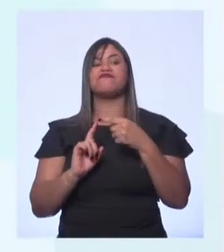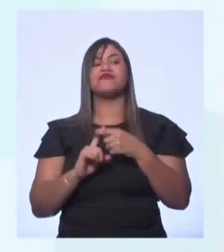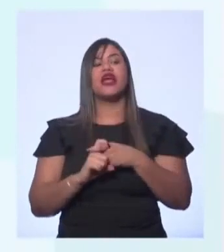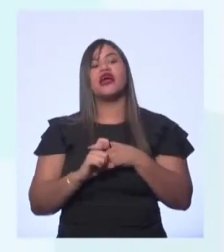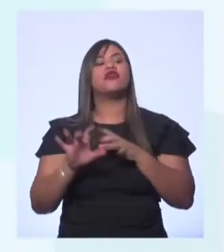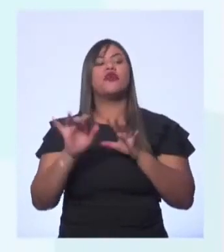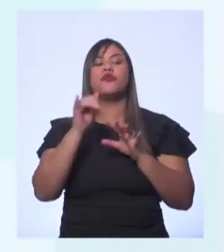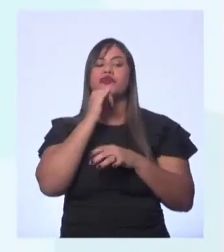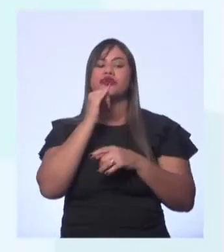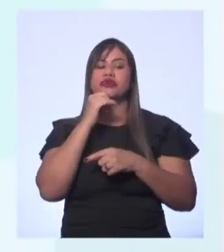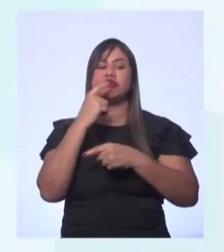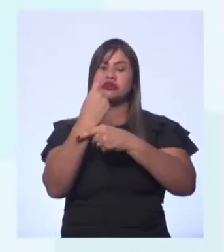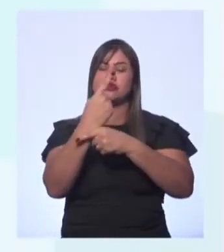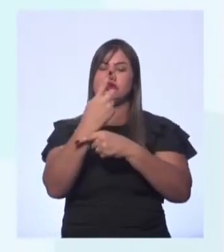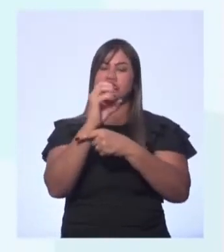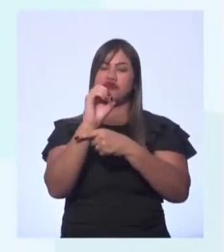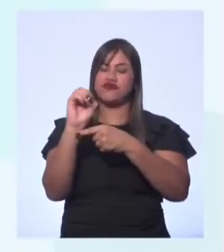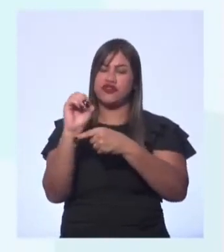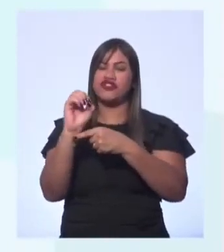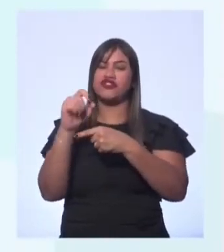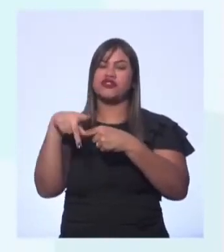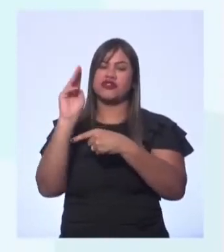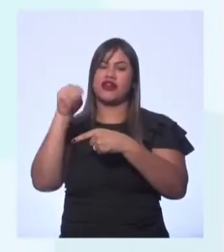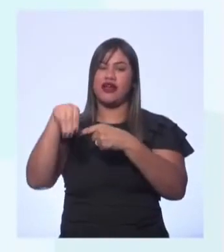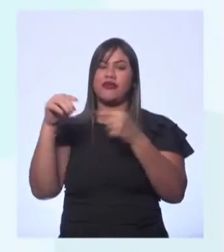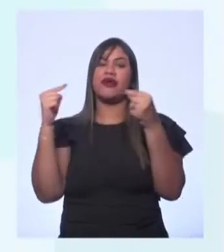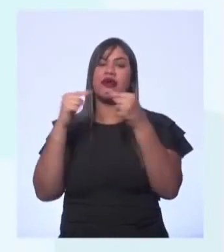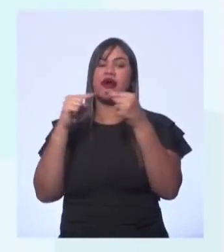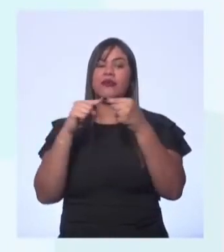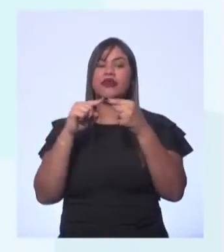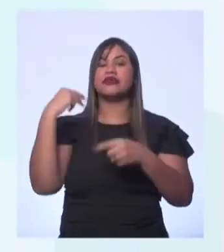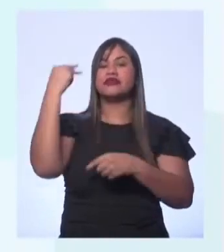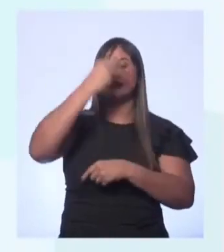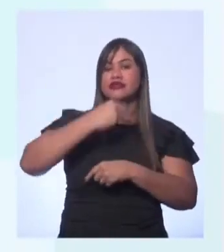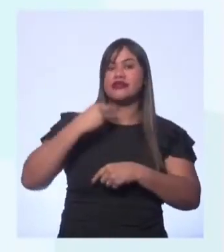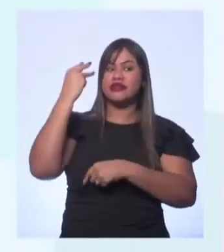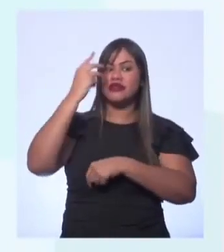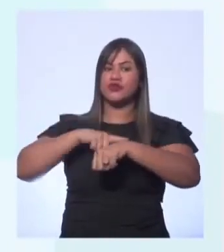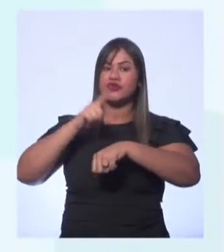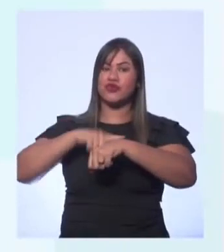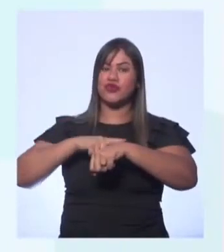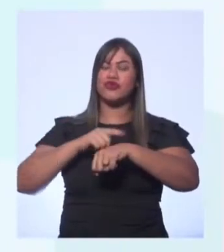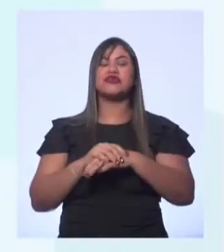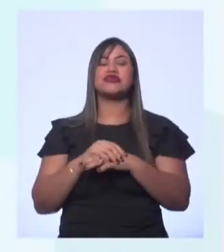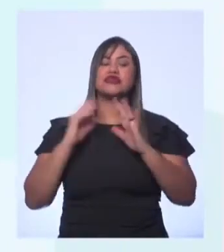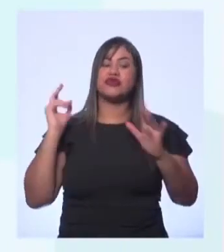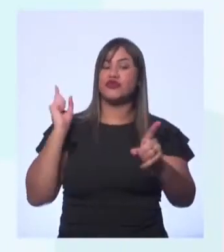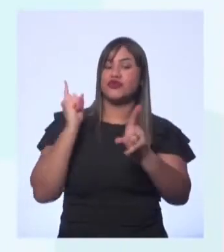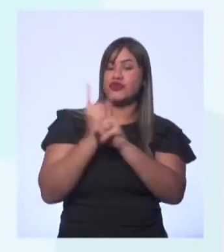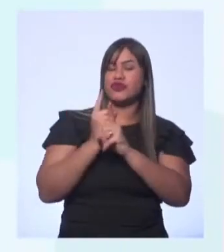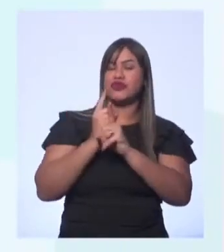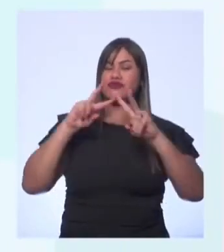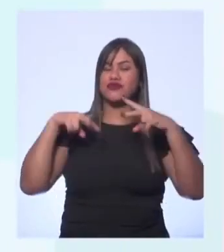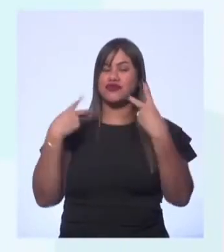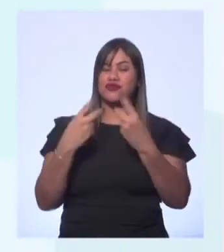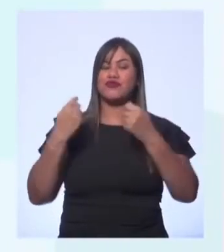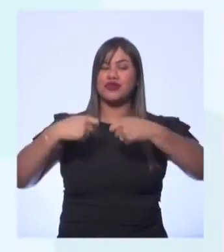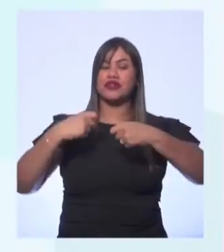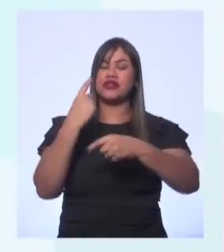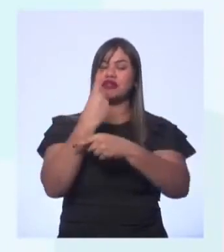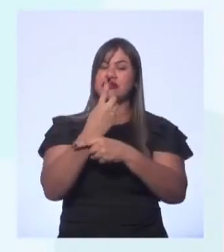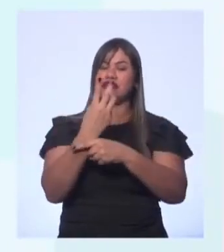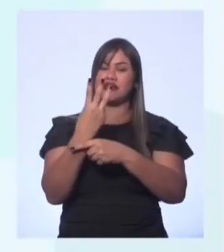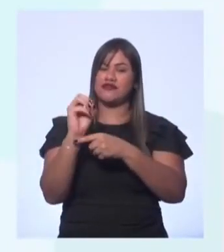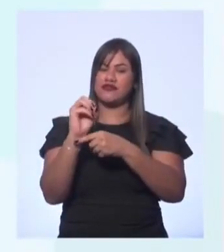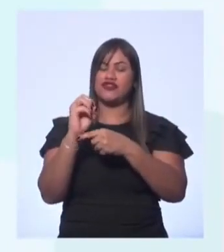de 120 quilômetros percorrida durante 3 horas. Então, para você achar a velocidade, bastava dividir 120 por